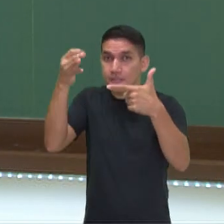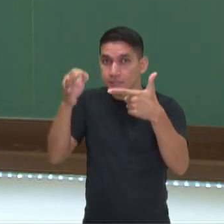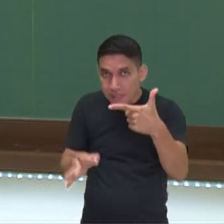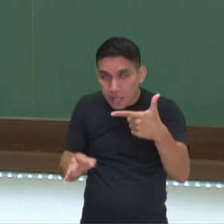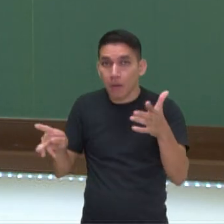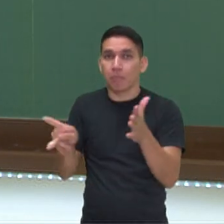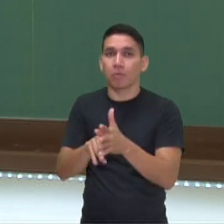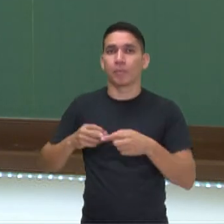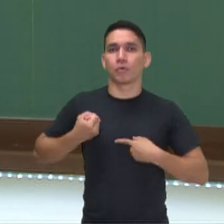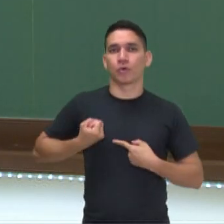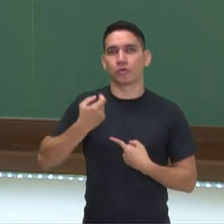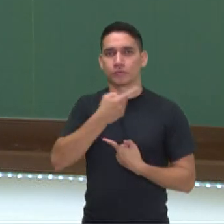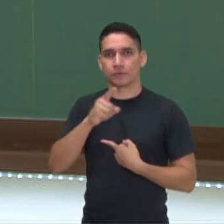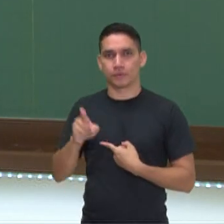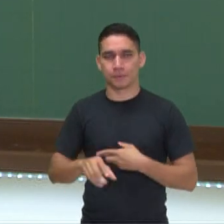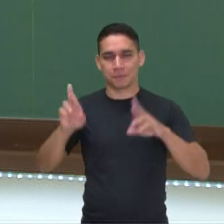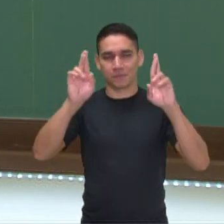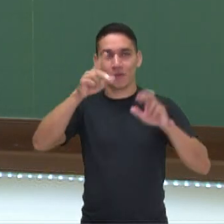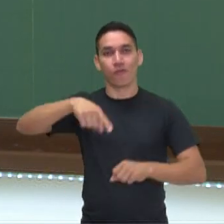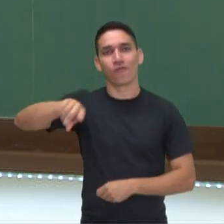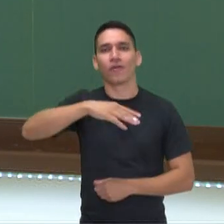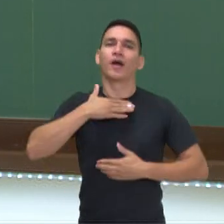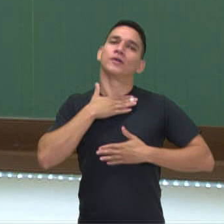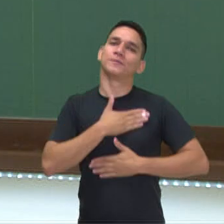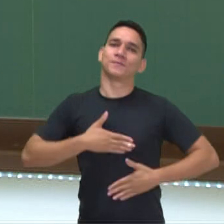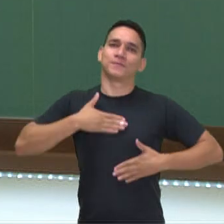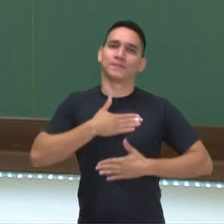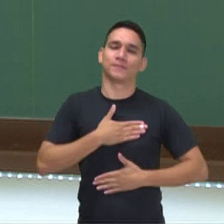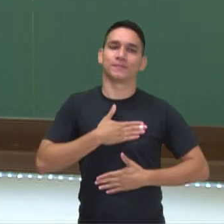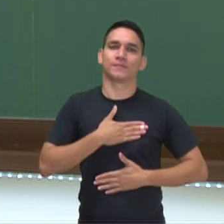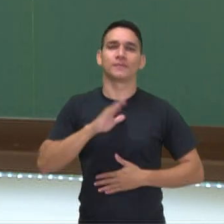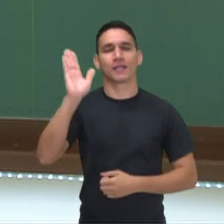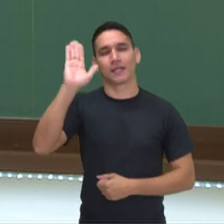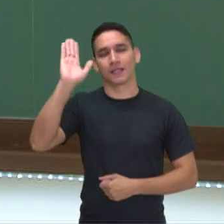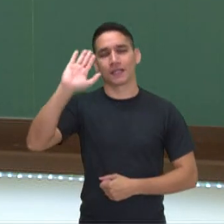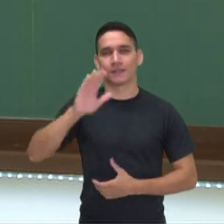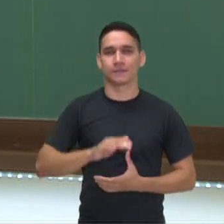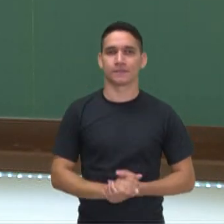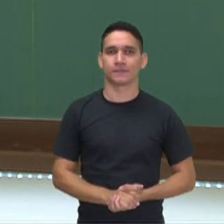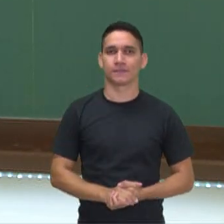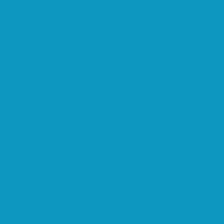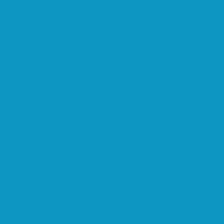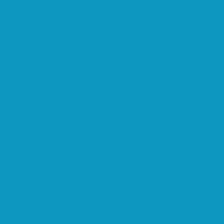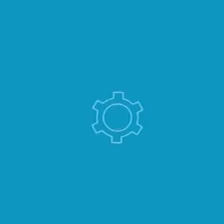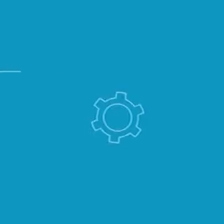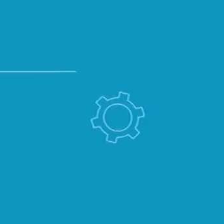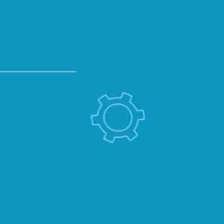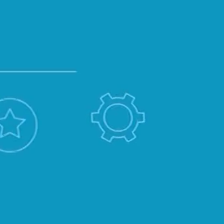números inteiros. Eu espero que vocês tenham gostado e até breve!